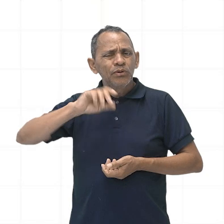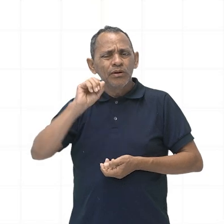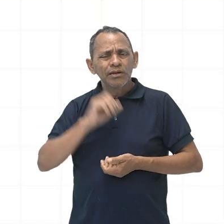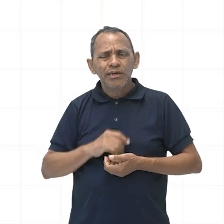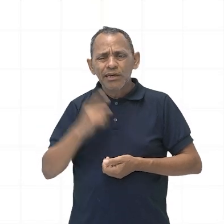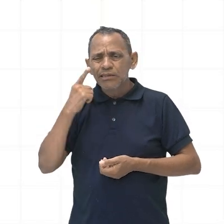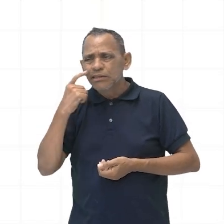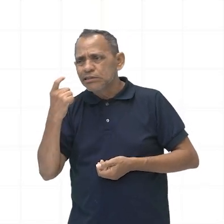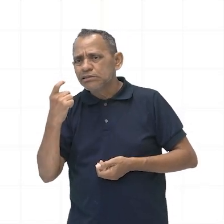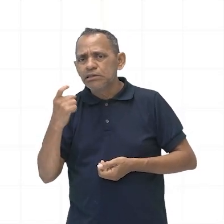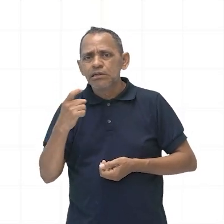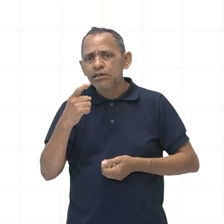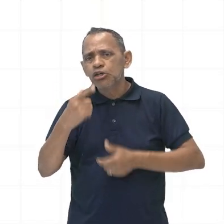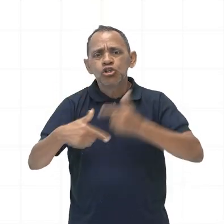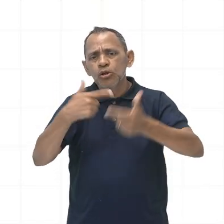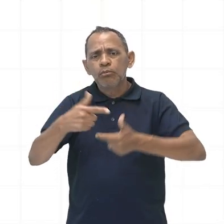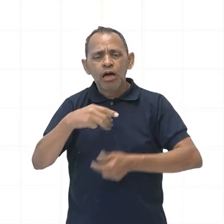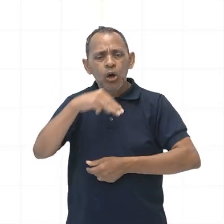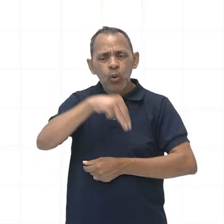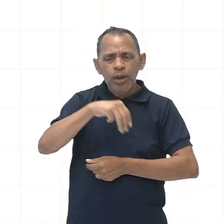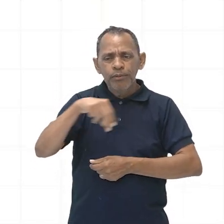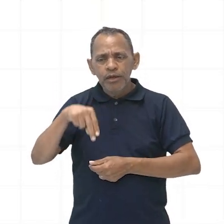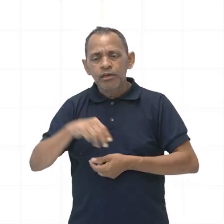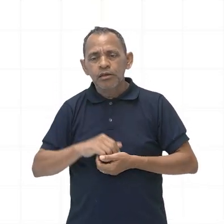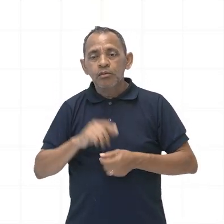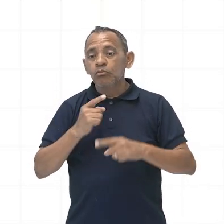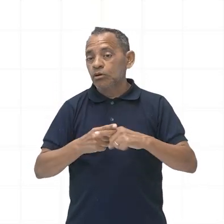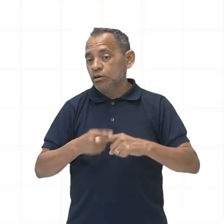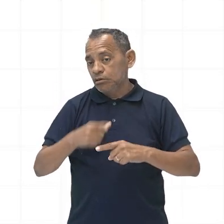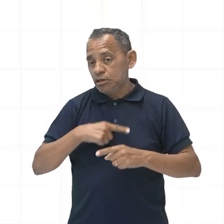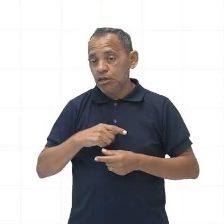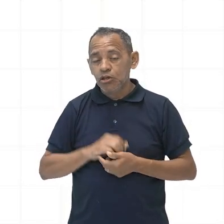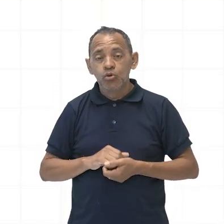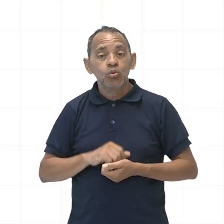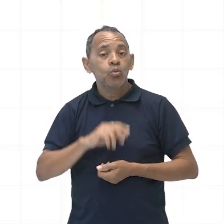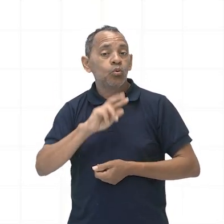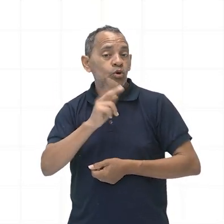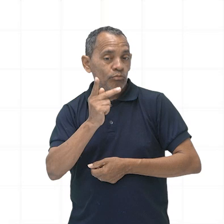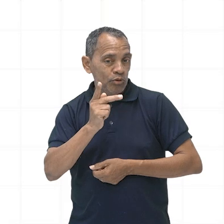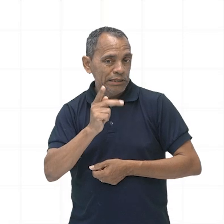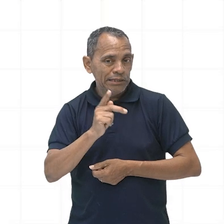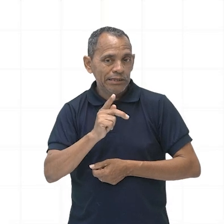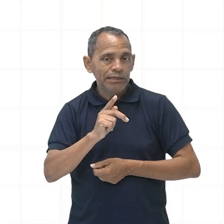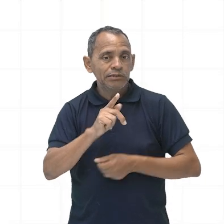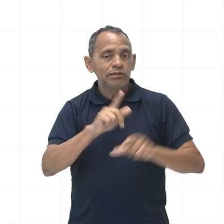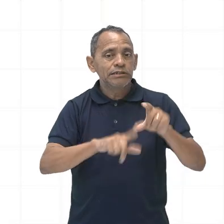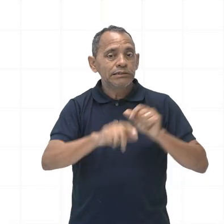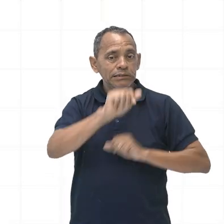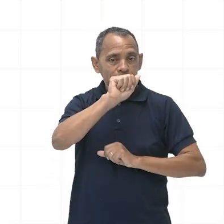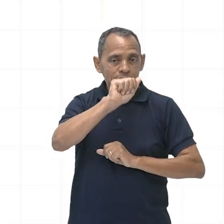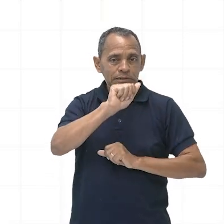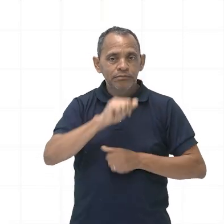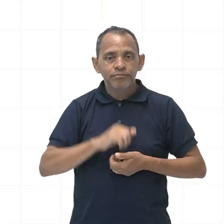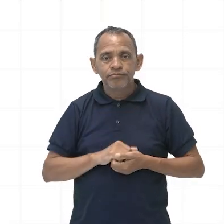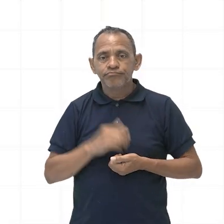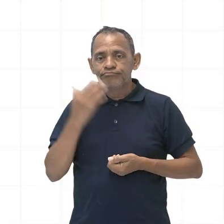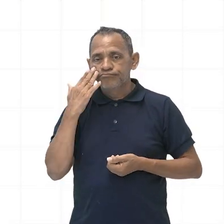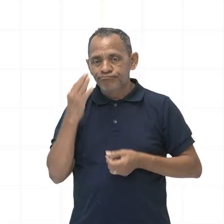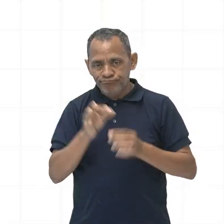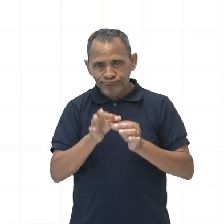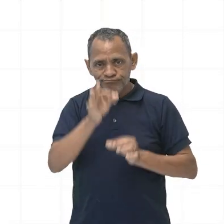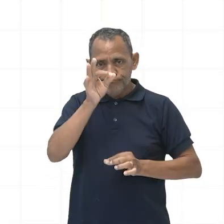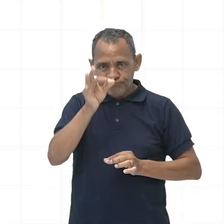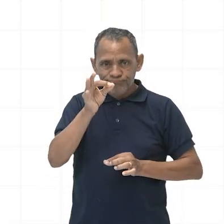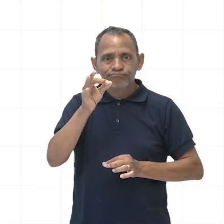eu tô aqui, ó, com a hipotenusa A. Então, eu vou trabalhar com esse cateto B e essa altura que está